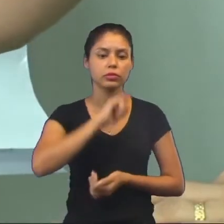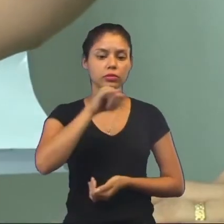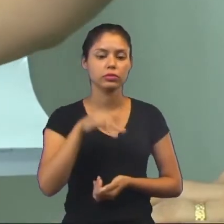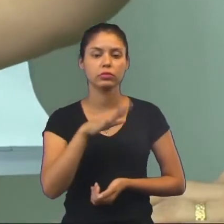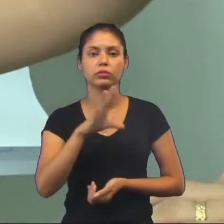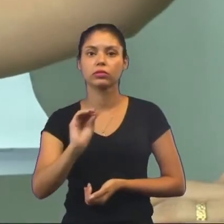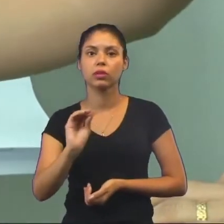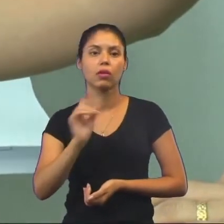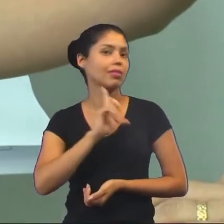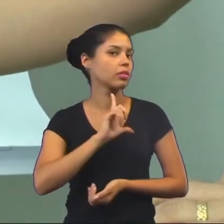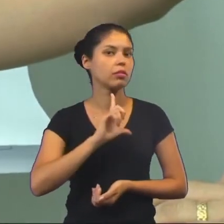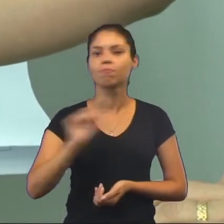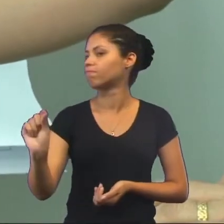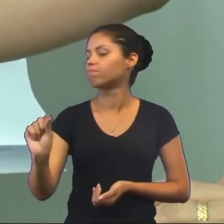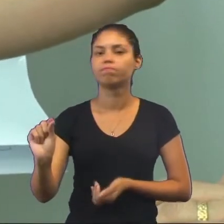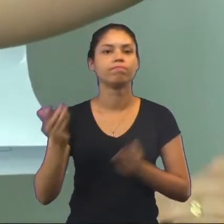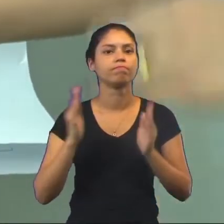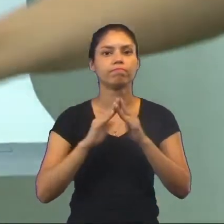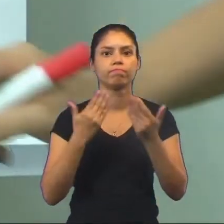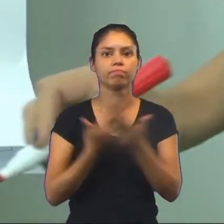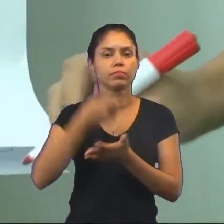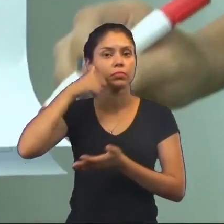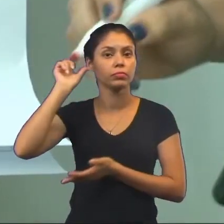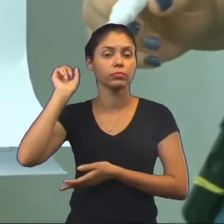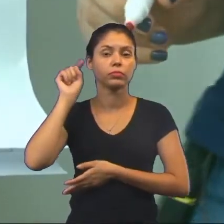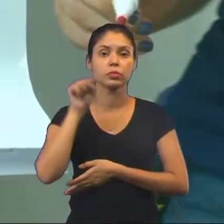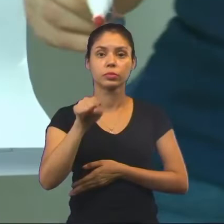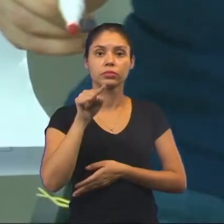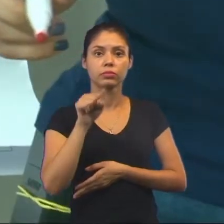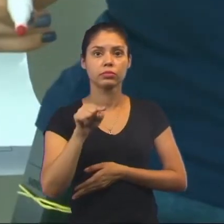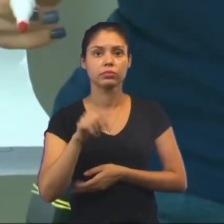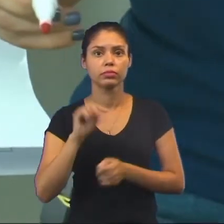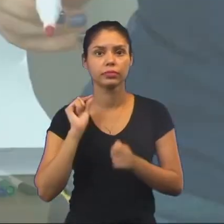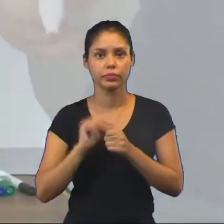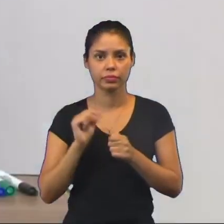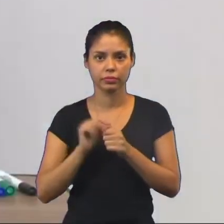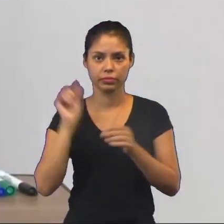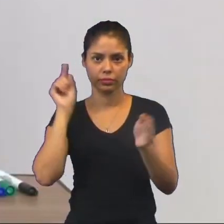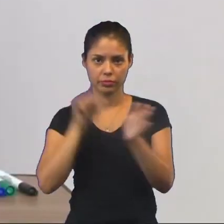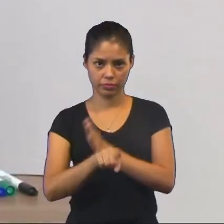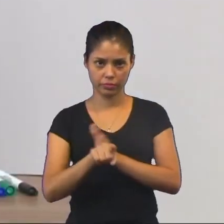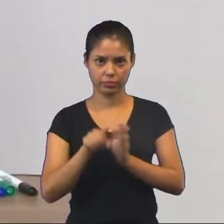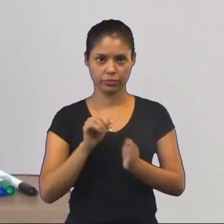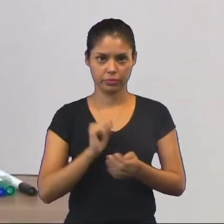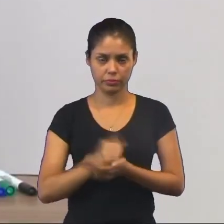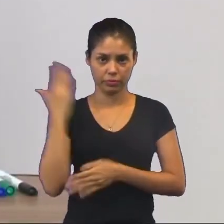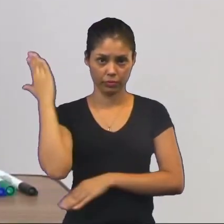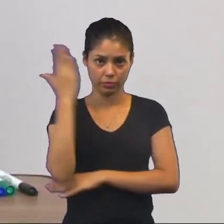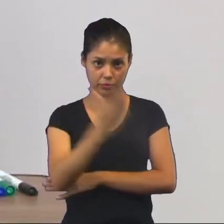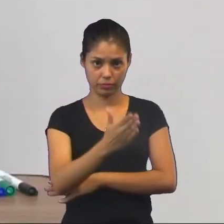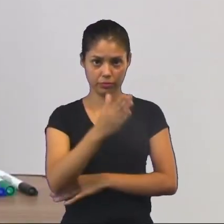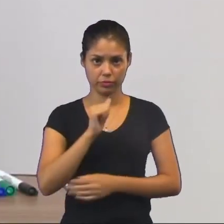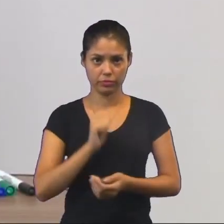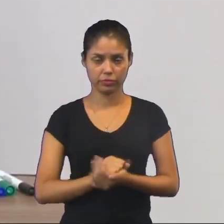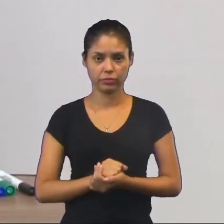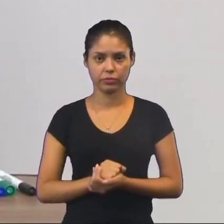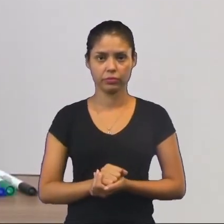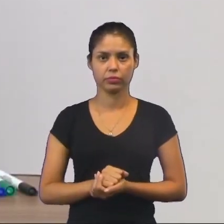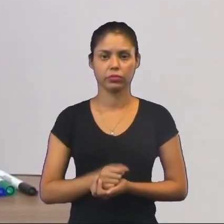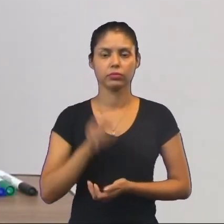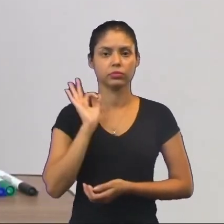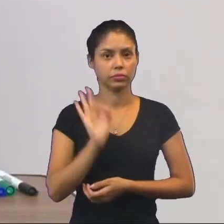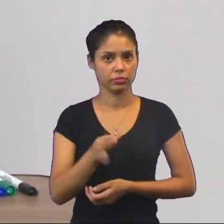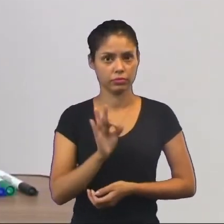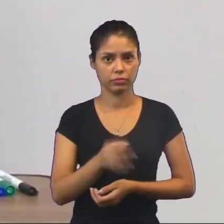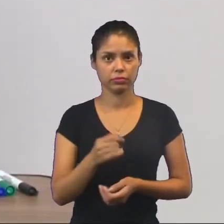não foi à escola ontem. Aqui eu estou fazendo uma pergunta direta, certo?